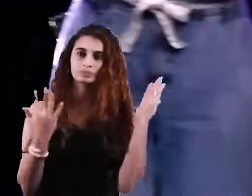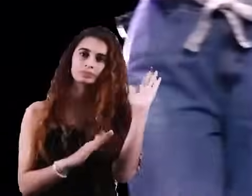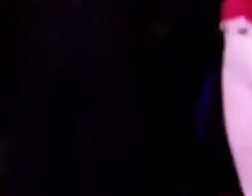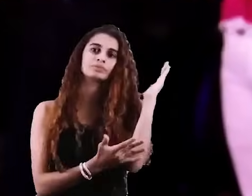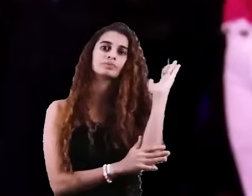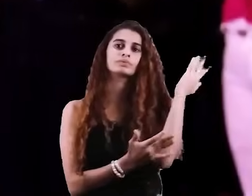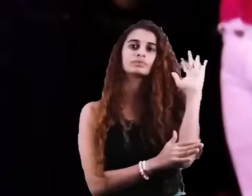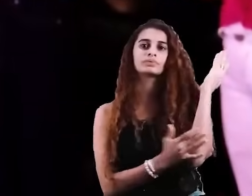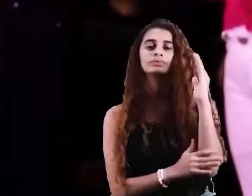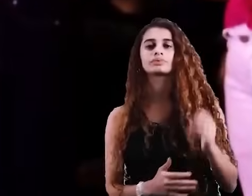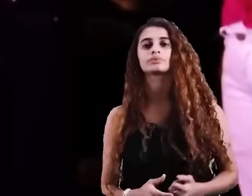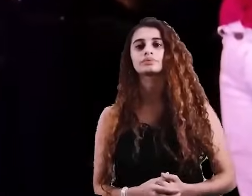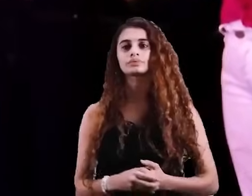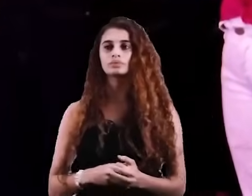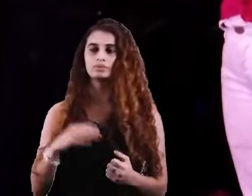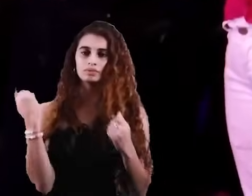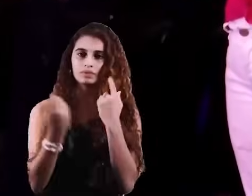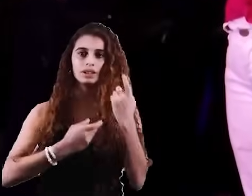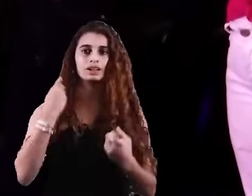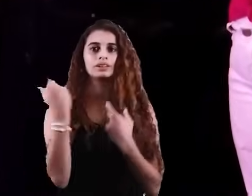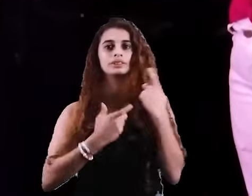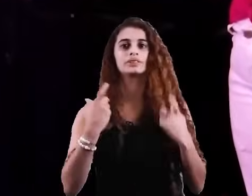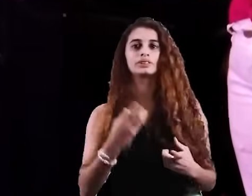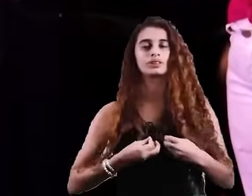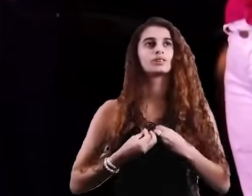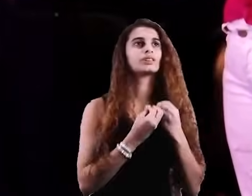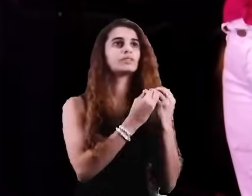Às vezes a gente tá colocando a nossa vida na mão de um Nabal.